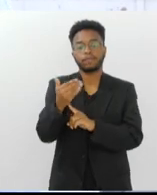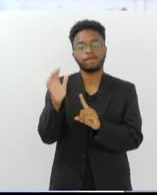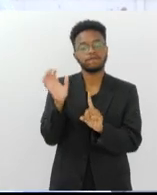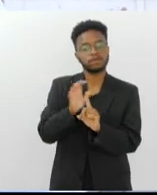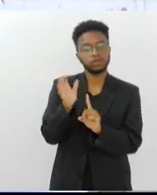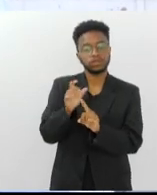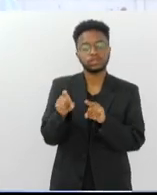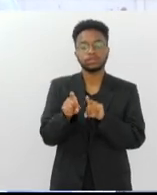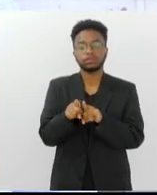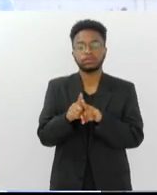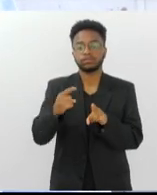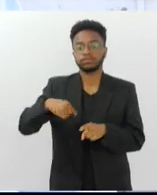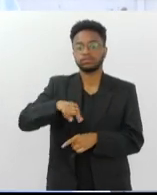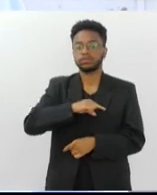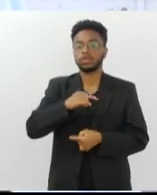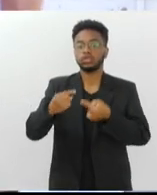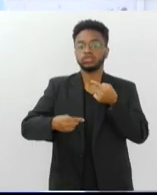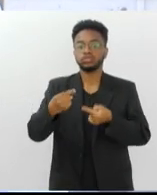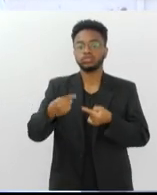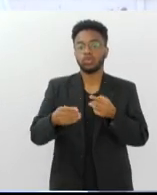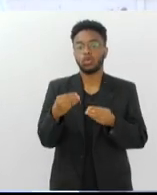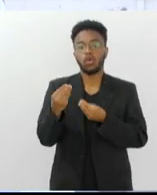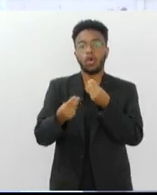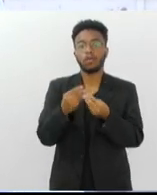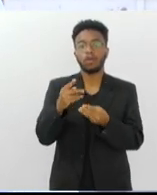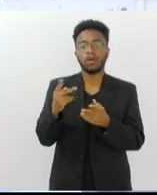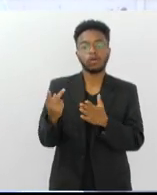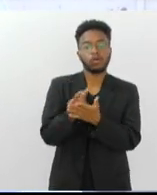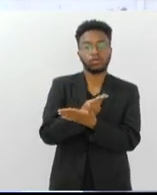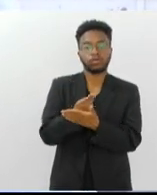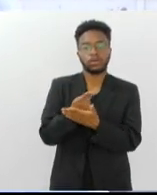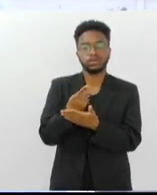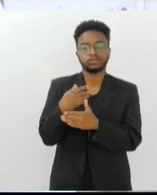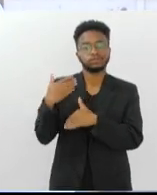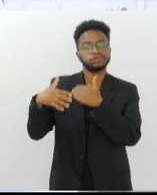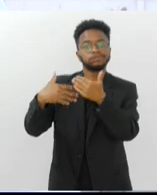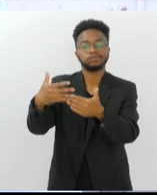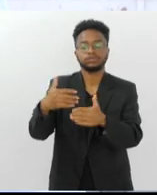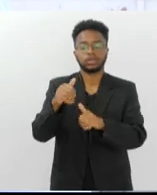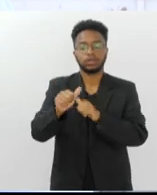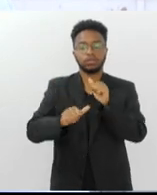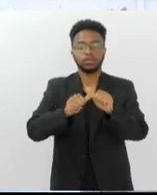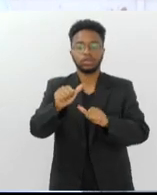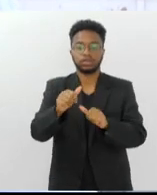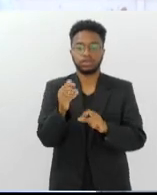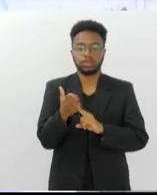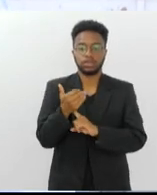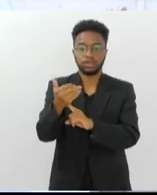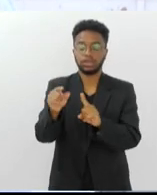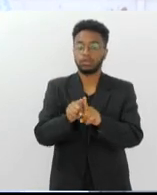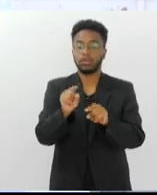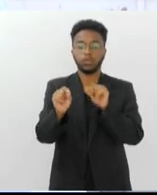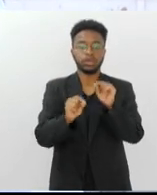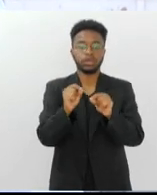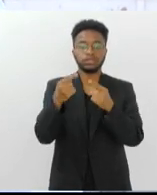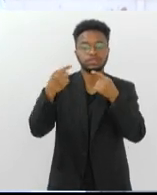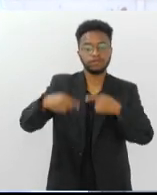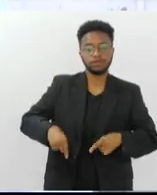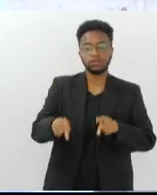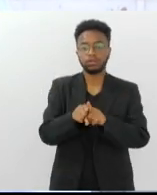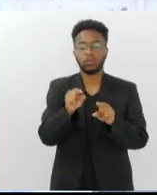por exemplo, como se dará essa transição, essa revolução tecnológica que está se colocando, os desafios e as melhorias que ela virá